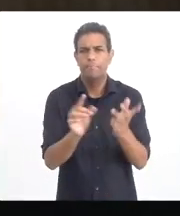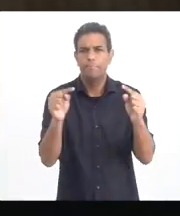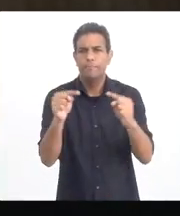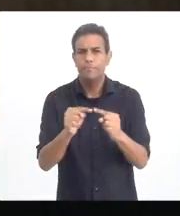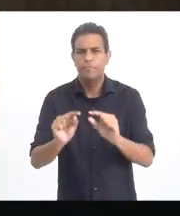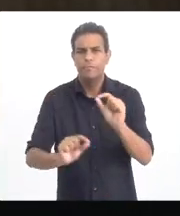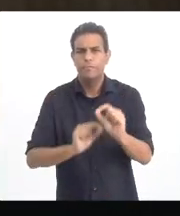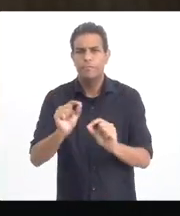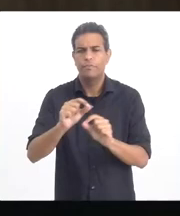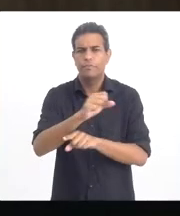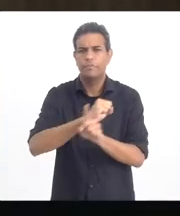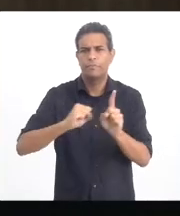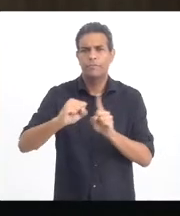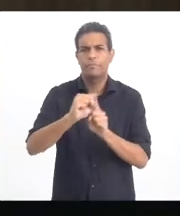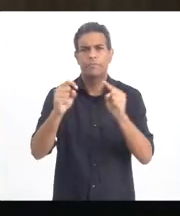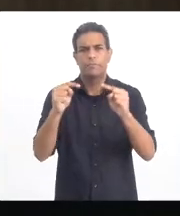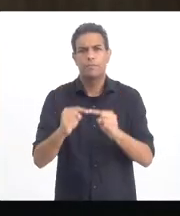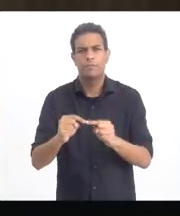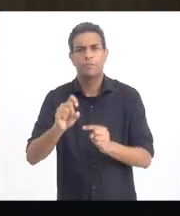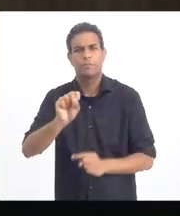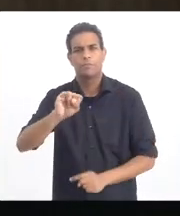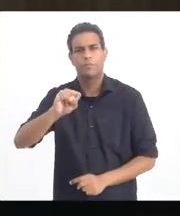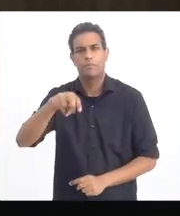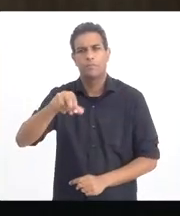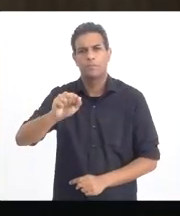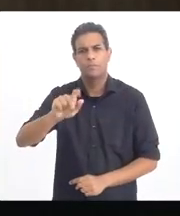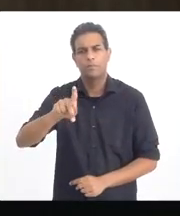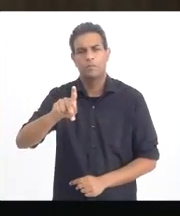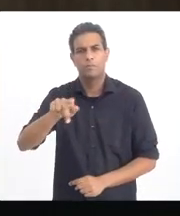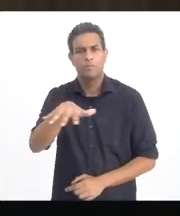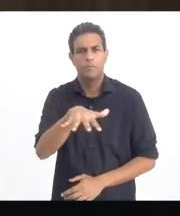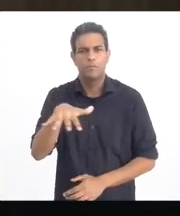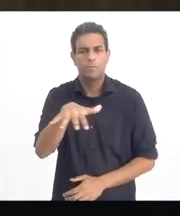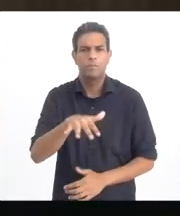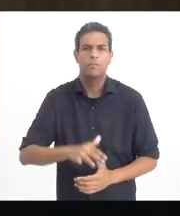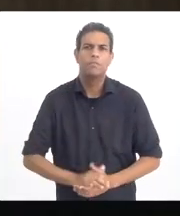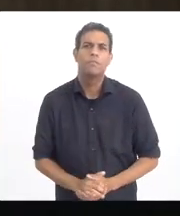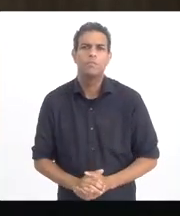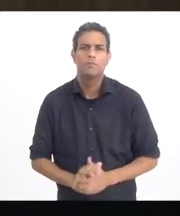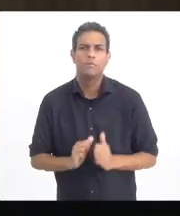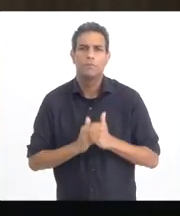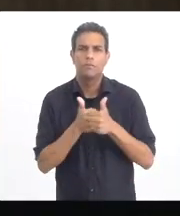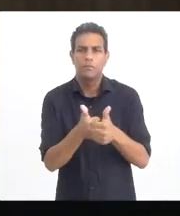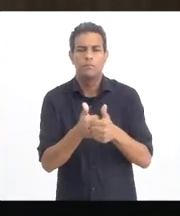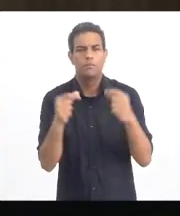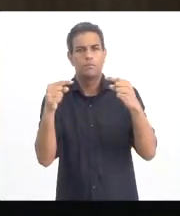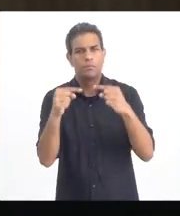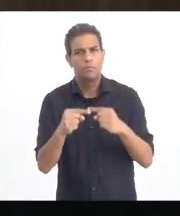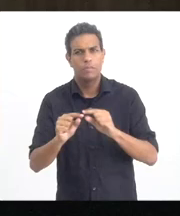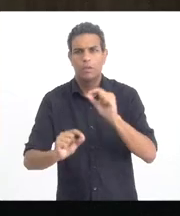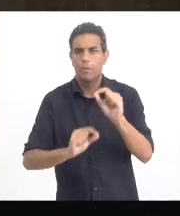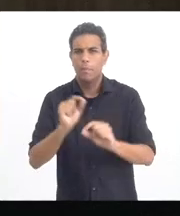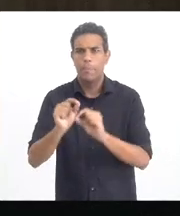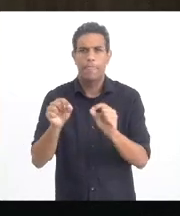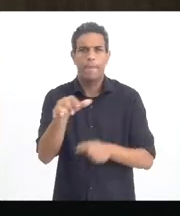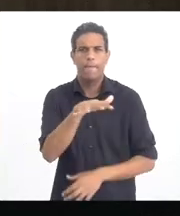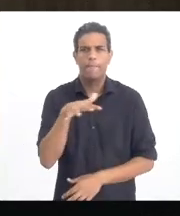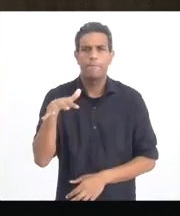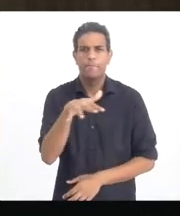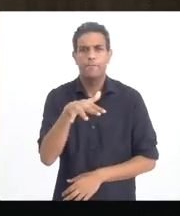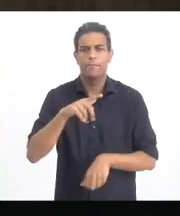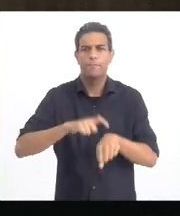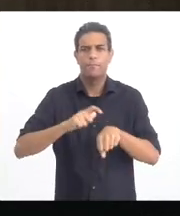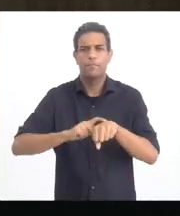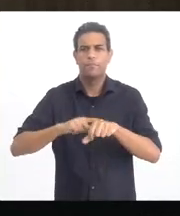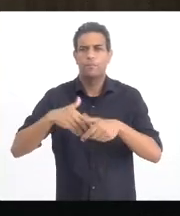acompanha, pelo menos, não só na Sinap, mas eu tenho certeza que a todos aqui, acompanhar enterro de policiais. Para